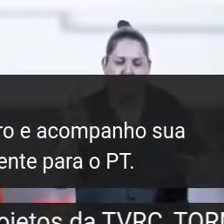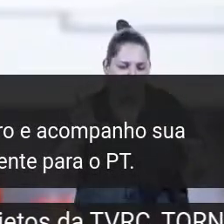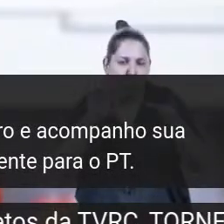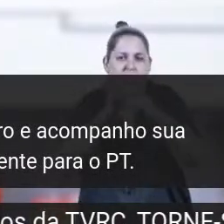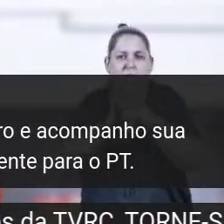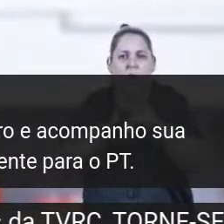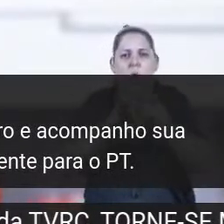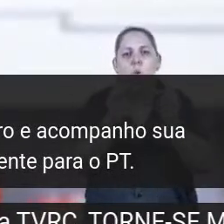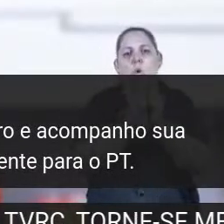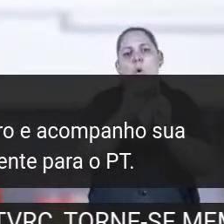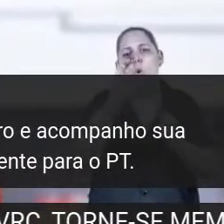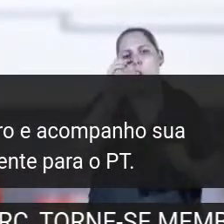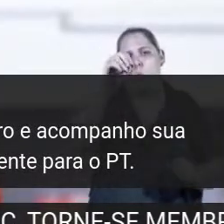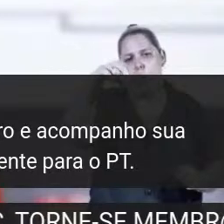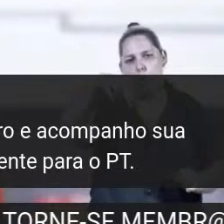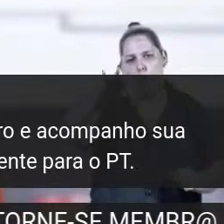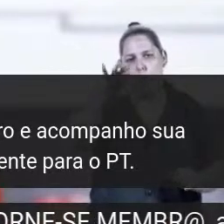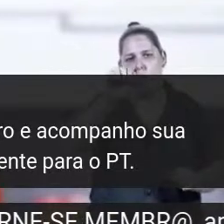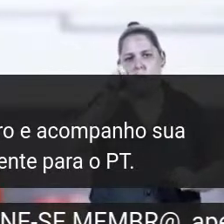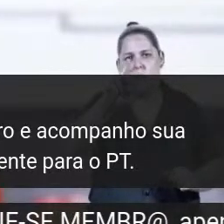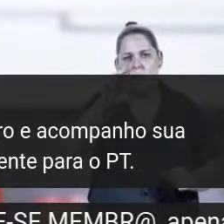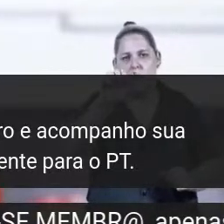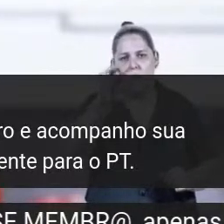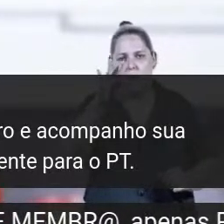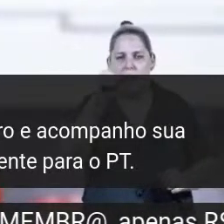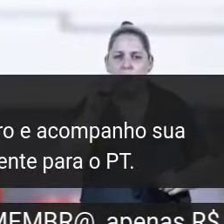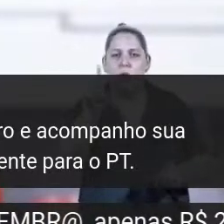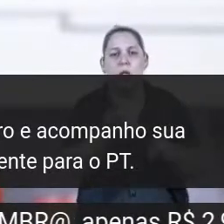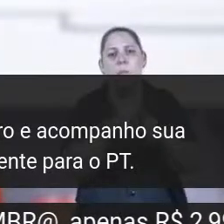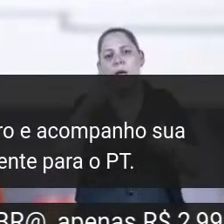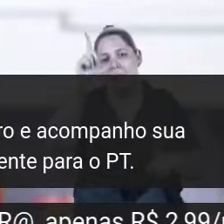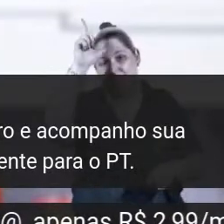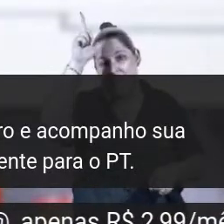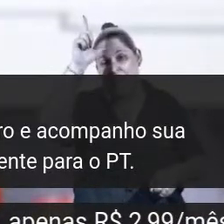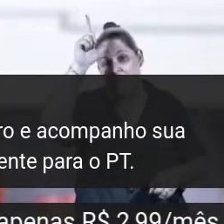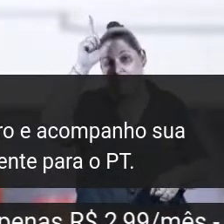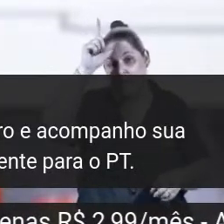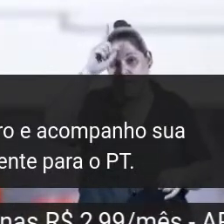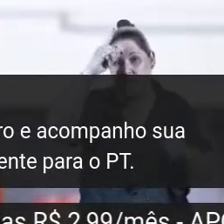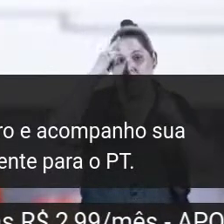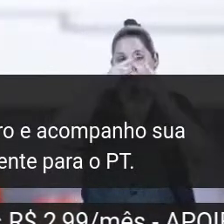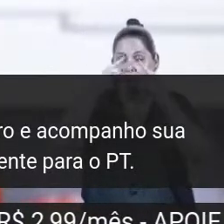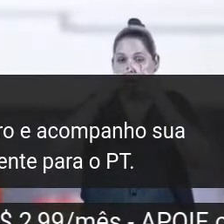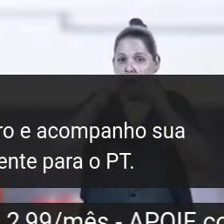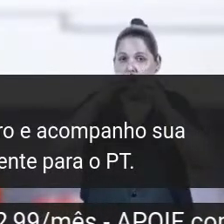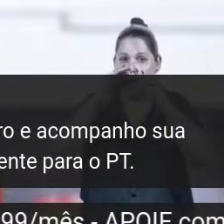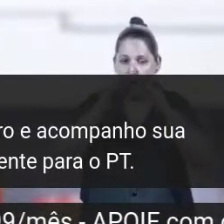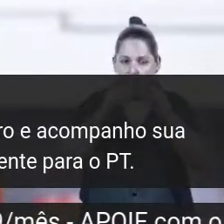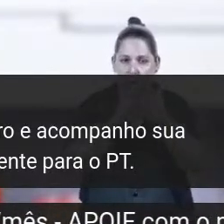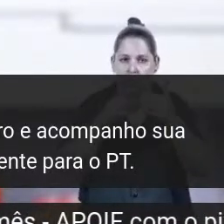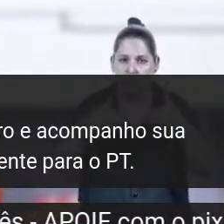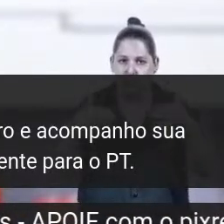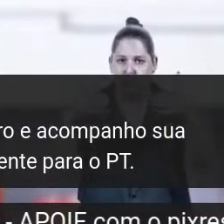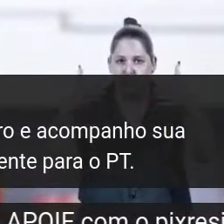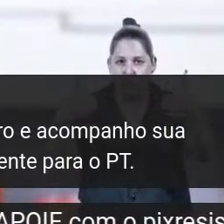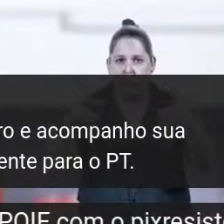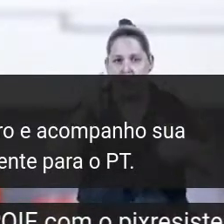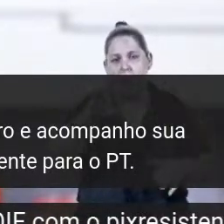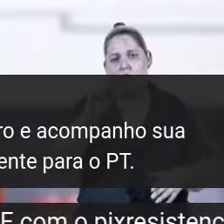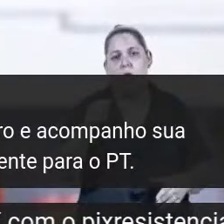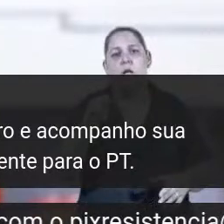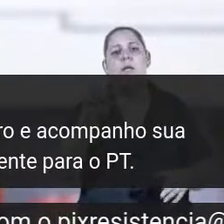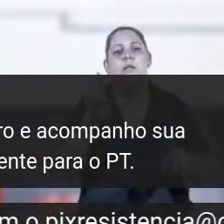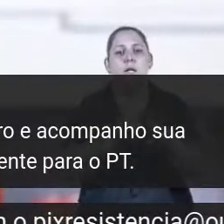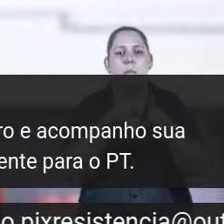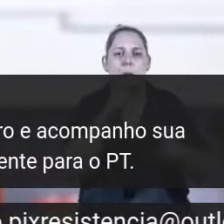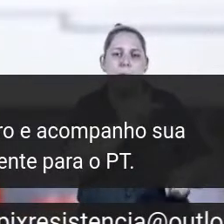nós. E, claro, cumprimentar também o nosso líder na Câmara, Reginaldo Lopes, que está aqui. E, claro, o presidente Lula, que está aqui